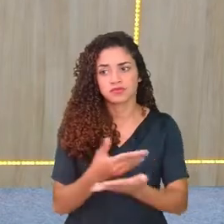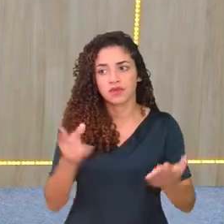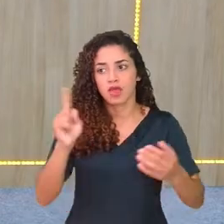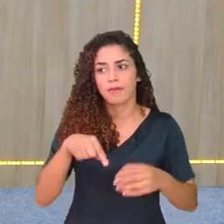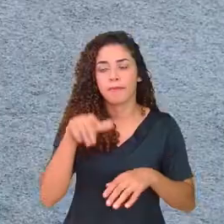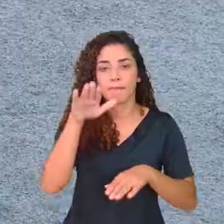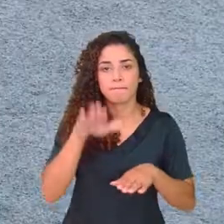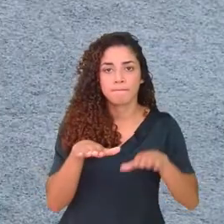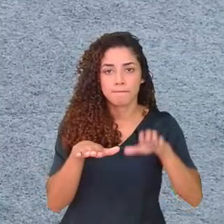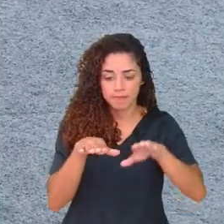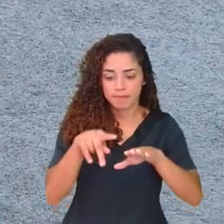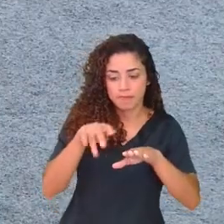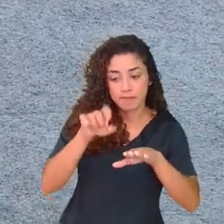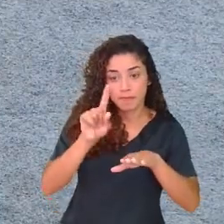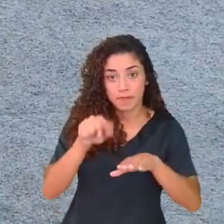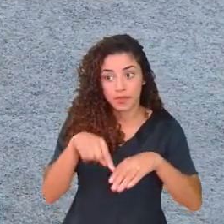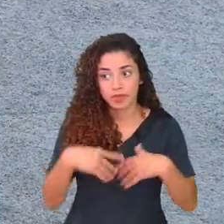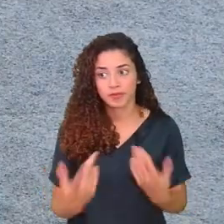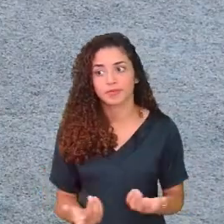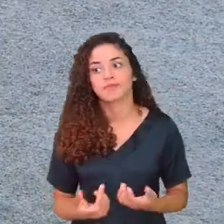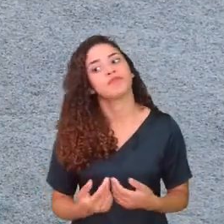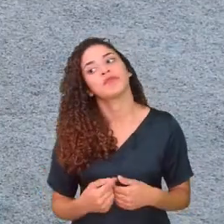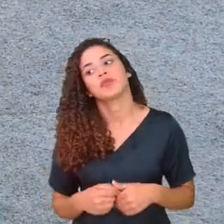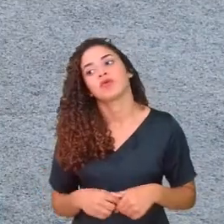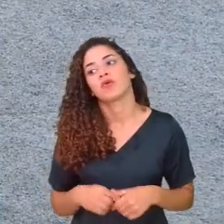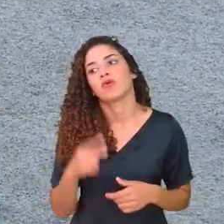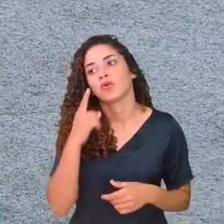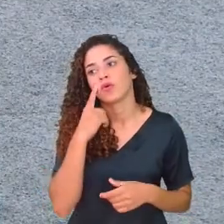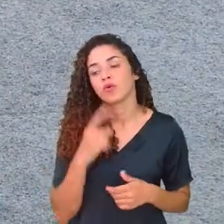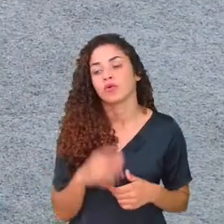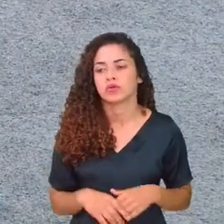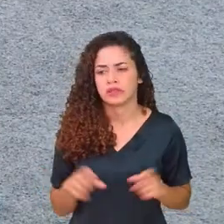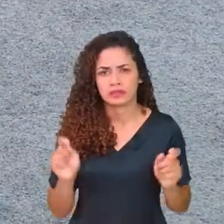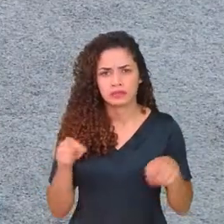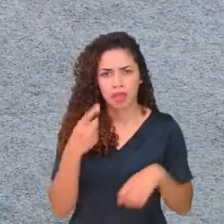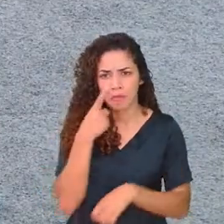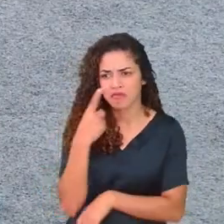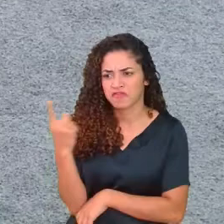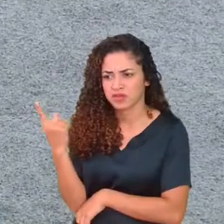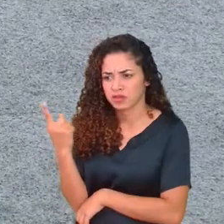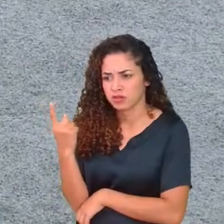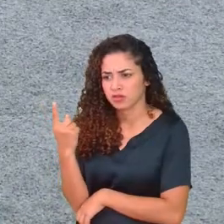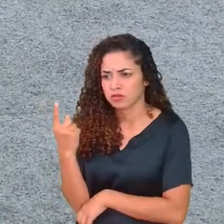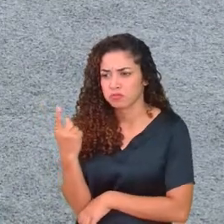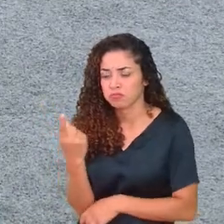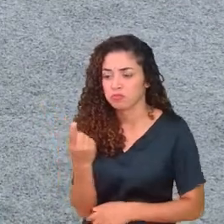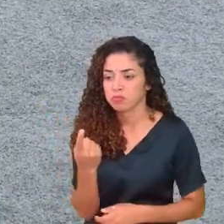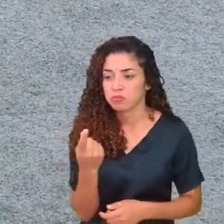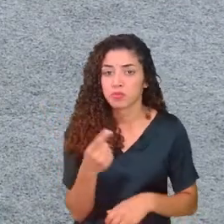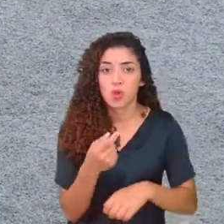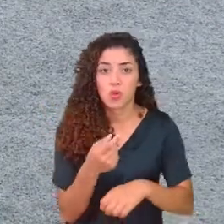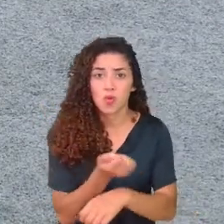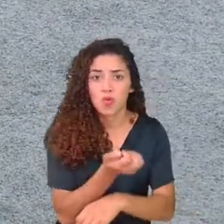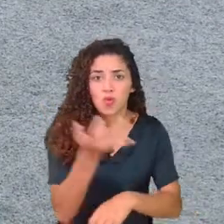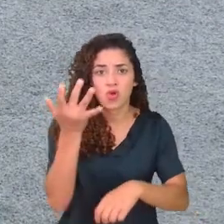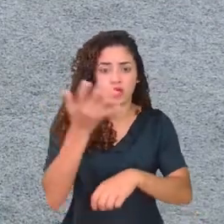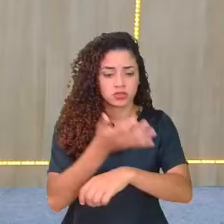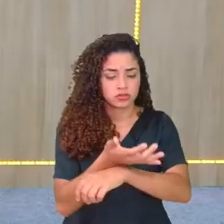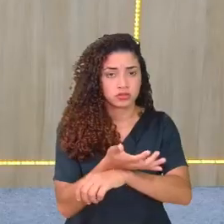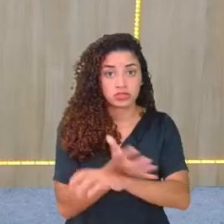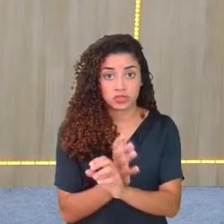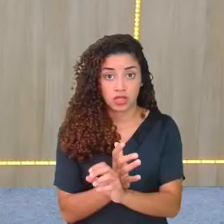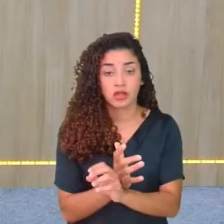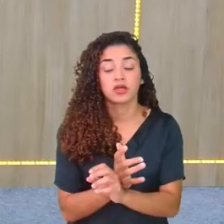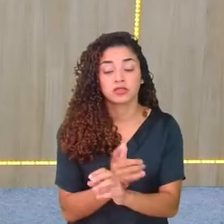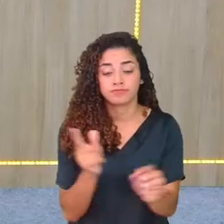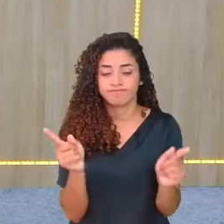mão, uma grande quantidade, deixa eu trazer aqui para vocês verem, olha, uma grande quantidade de ossinhos e